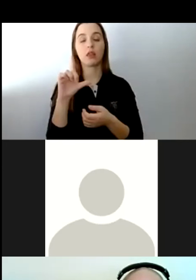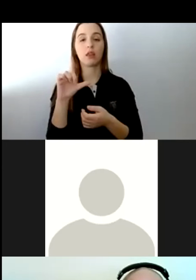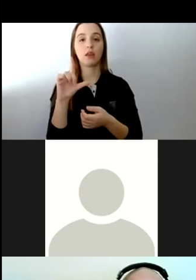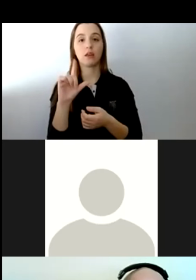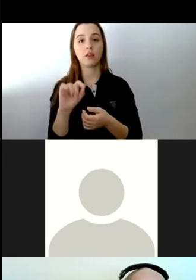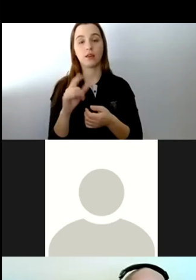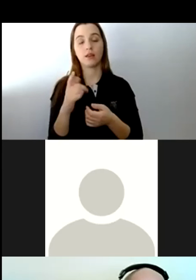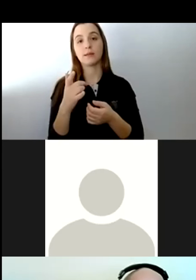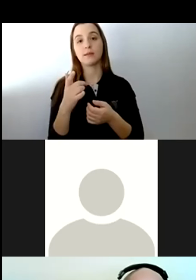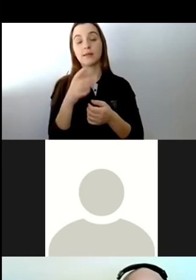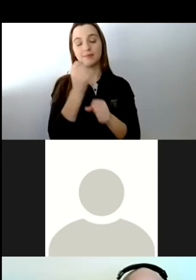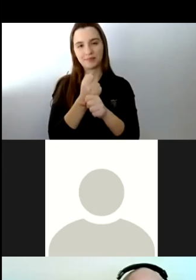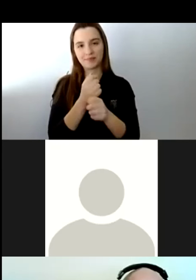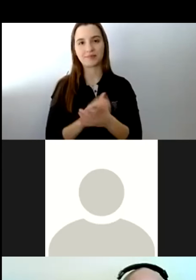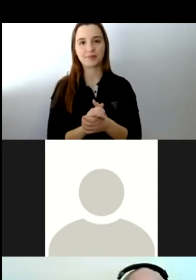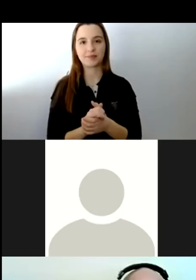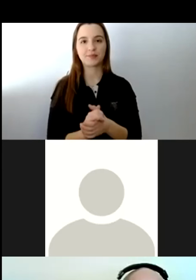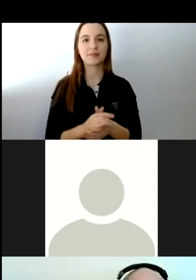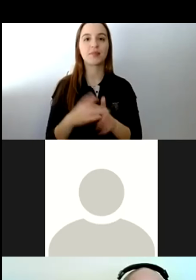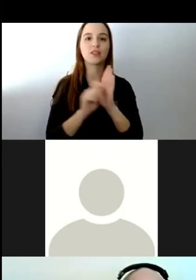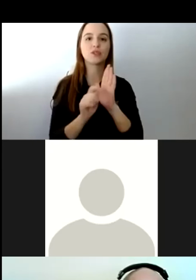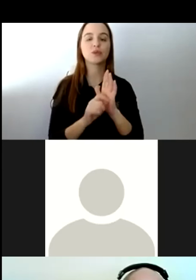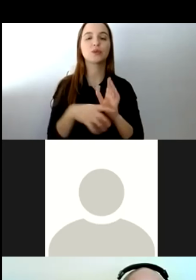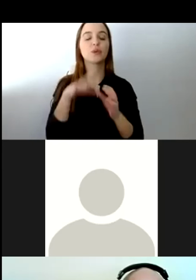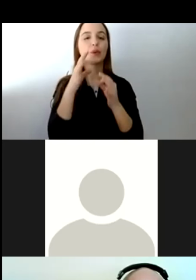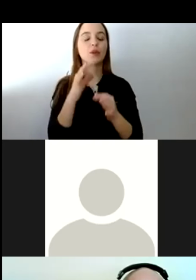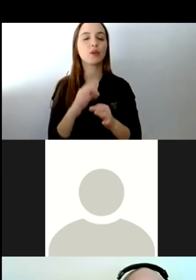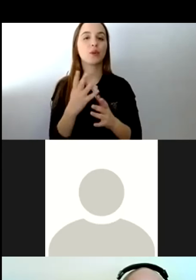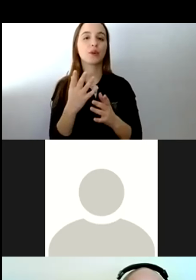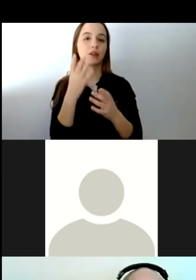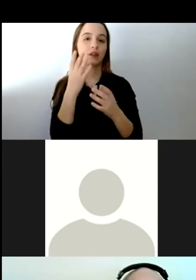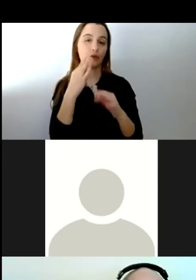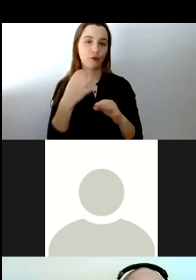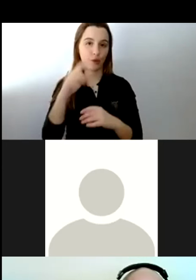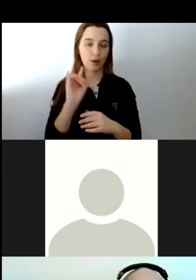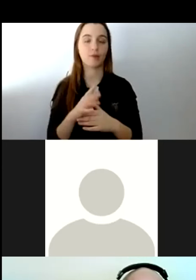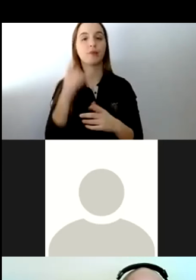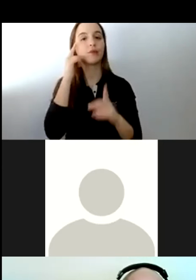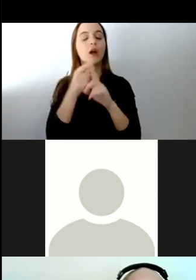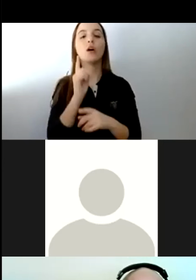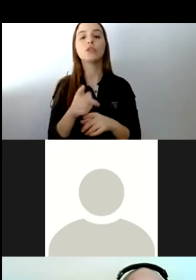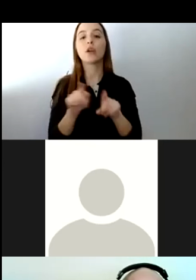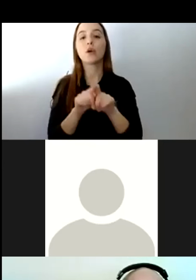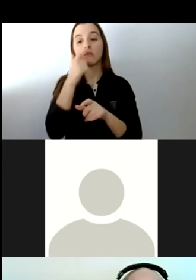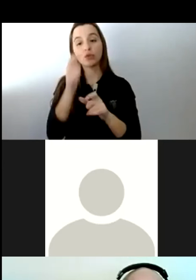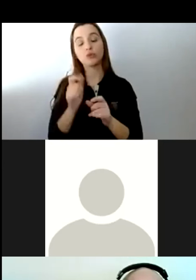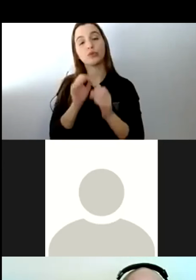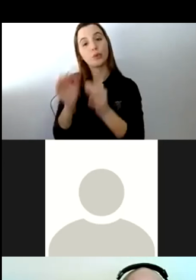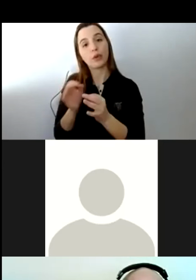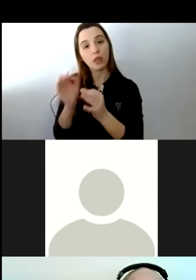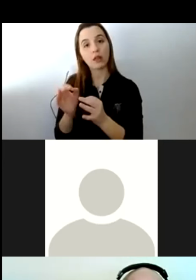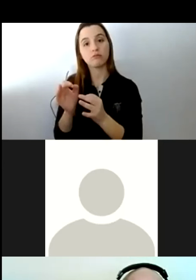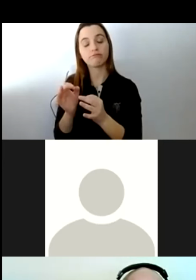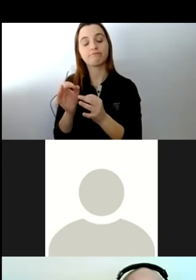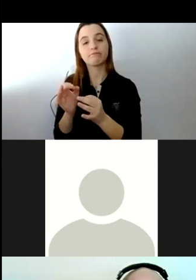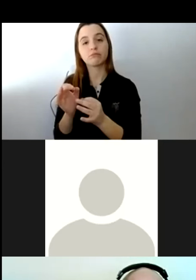O Estatuto do Cuidador Informal visa apoiar aqueles que prestam informalmente cuidados a pessoas em